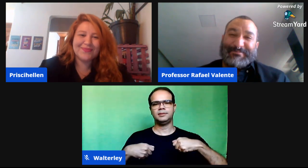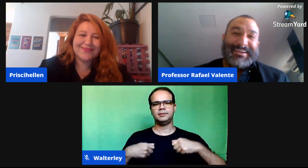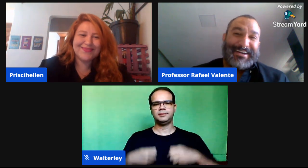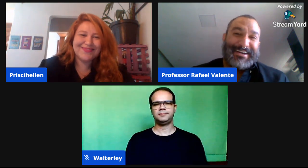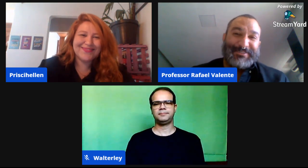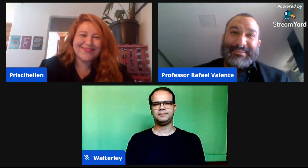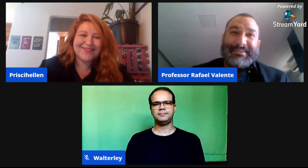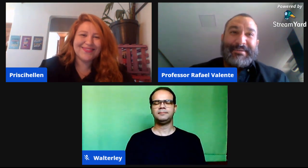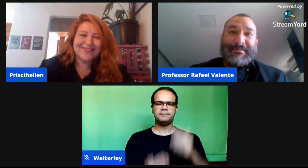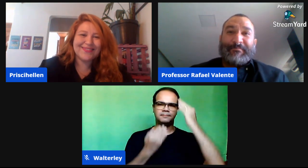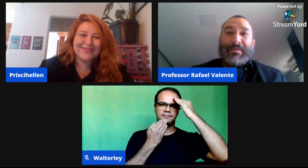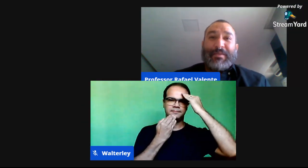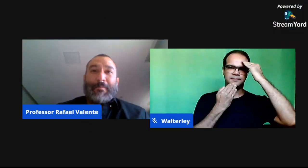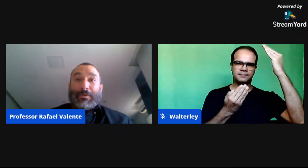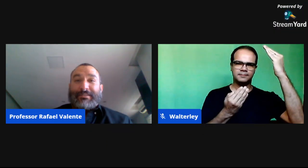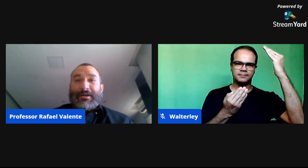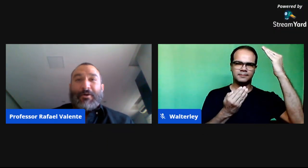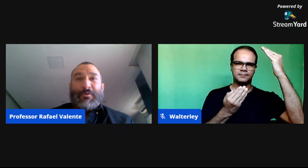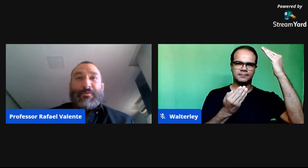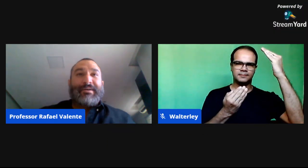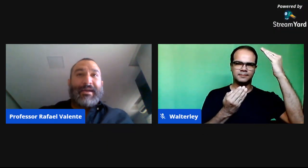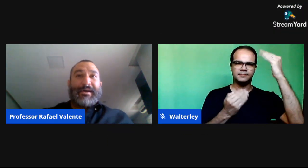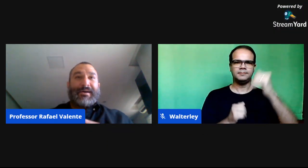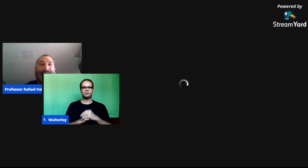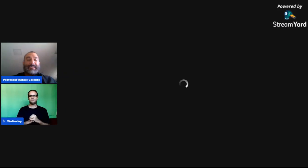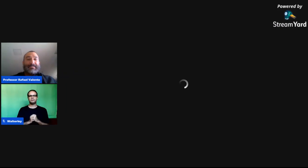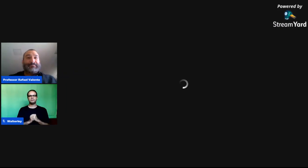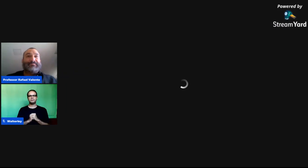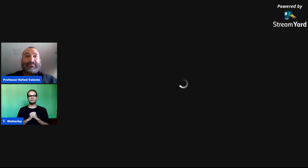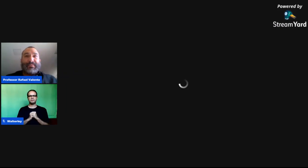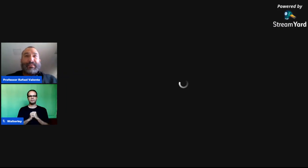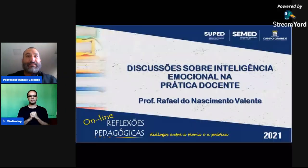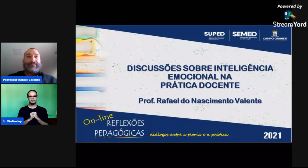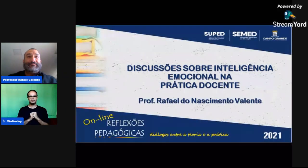nós. Obrigado. Bom, então,